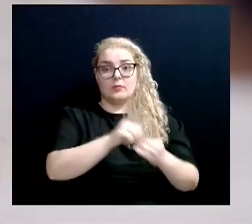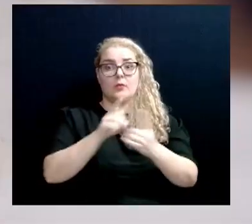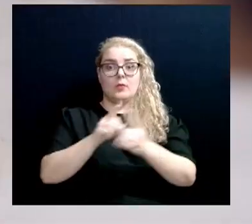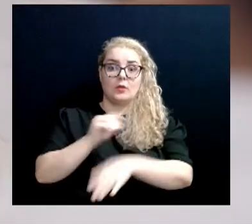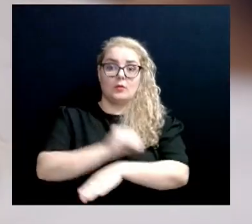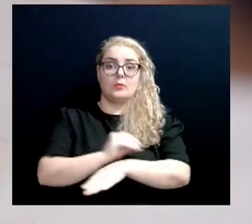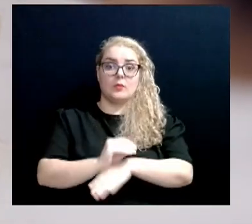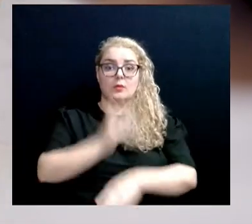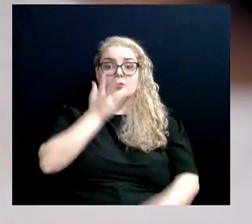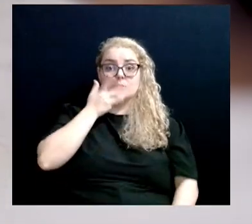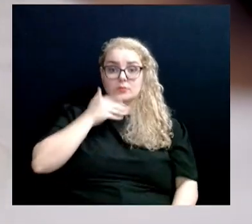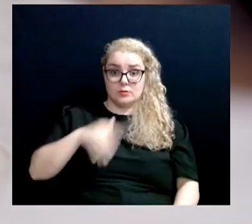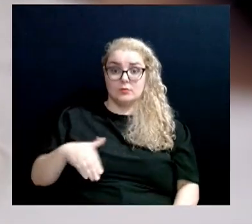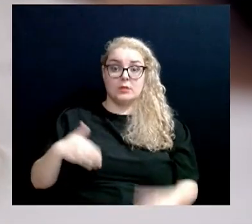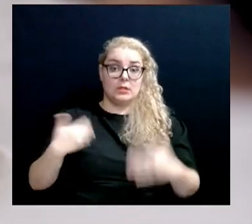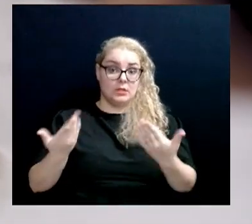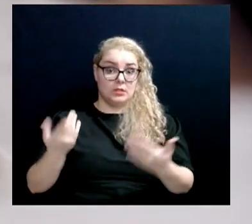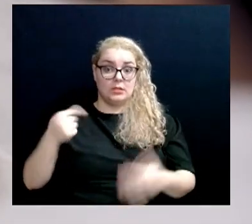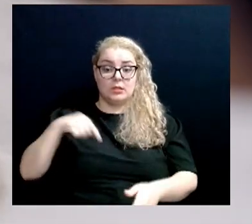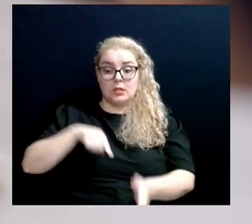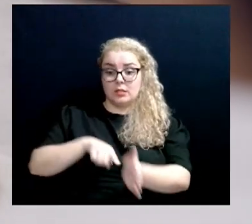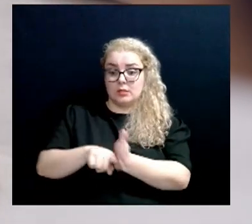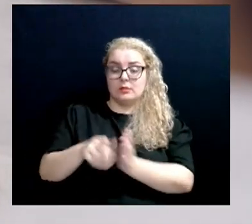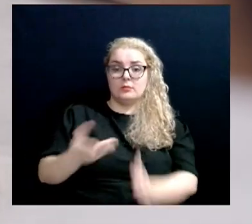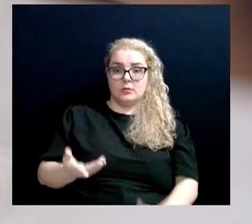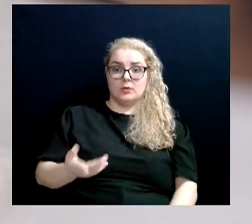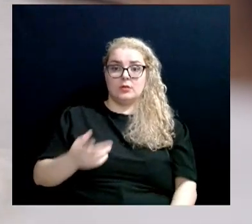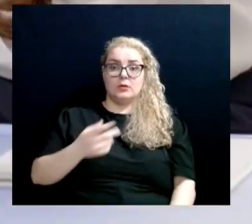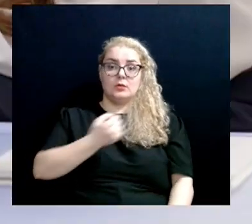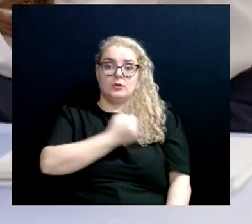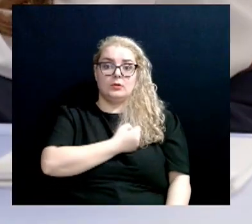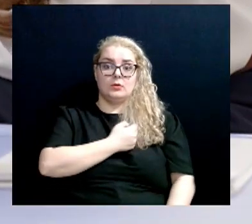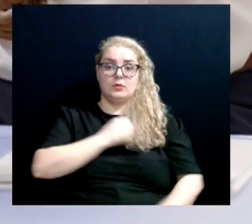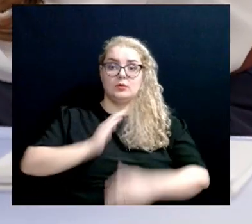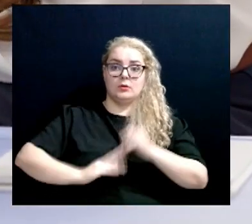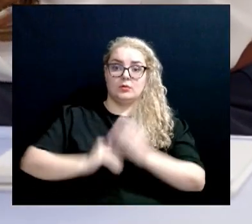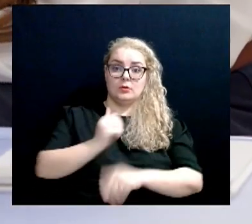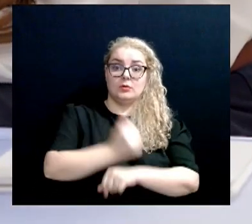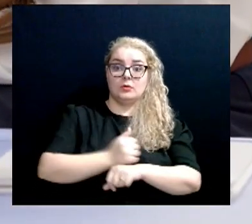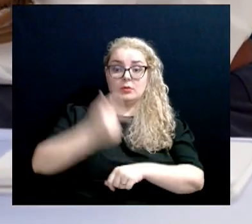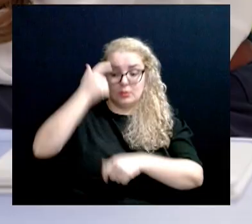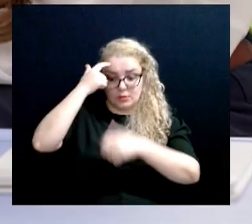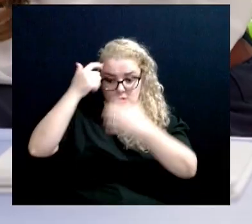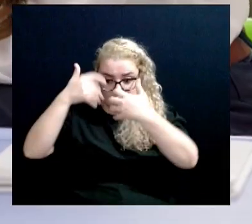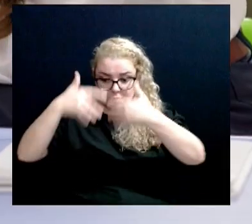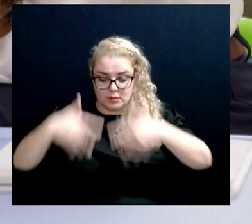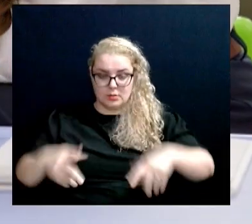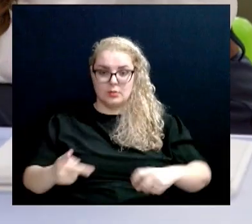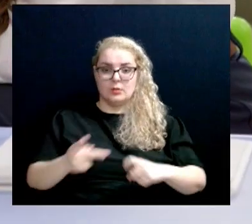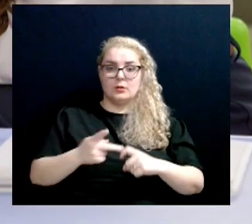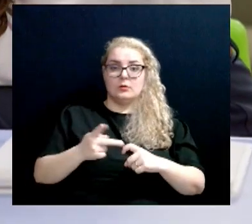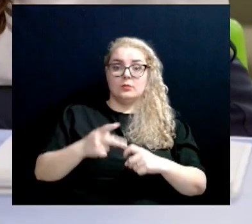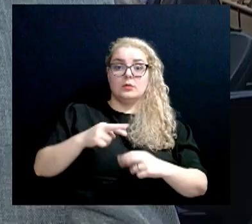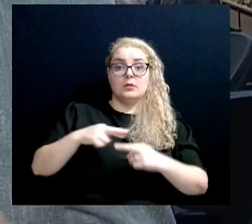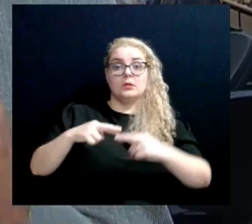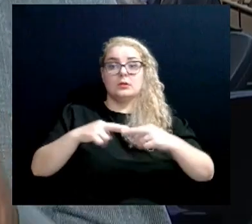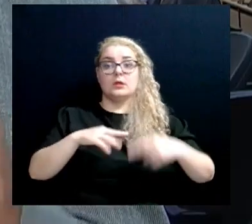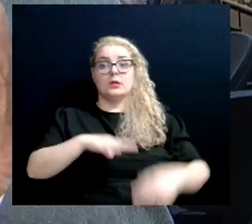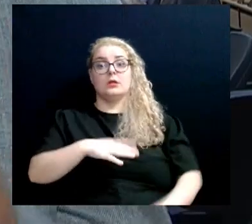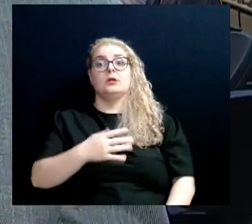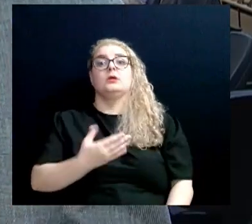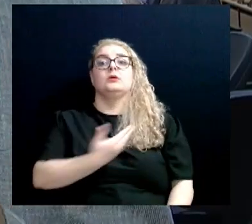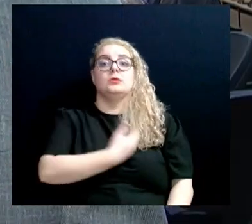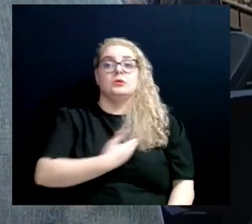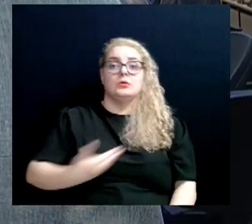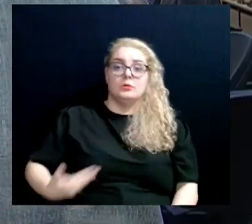criança. E ainda questiona o número de profissionais da neuropediatria na rede pública de saúde. A gente